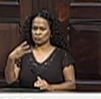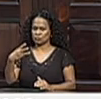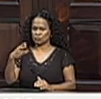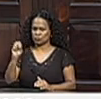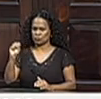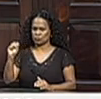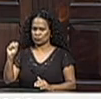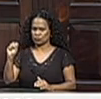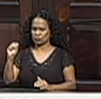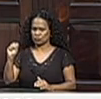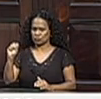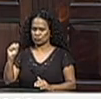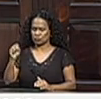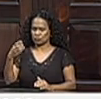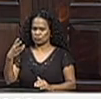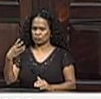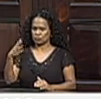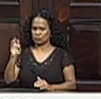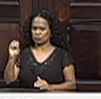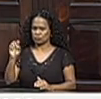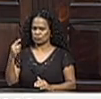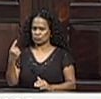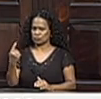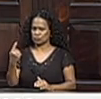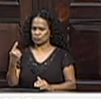38, 41,